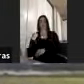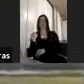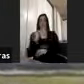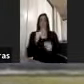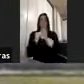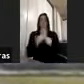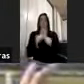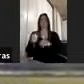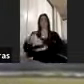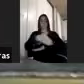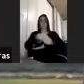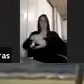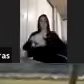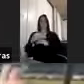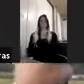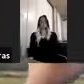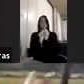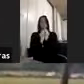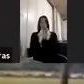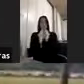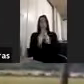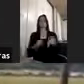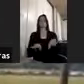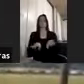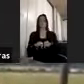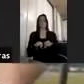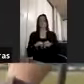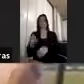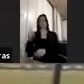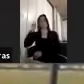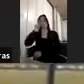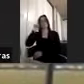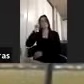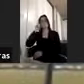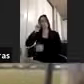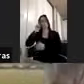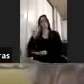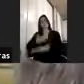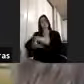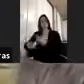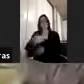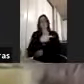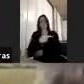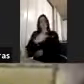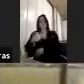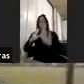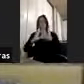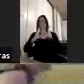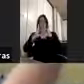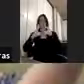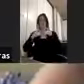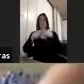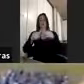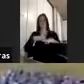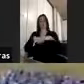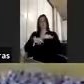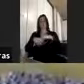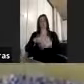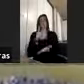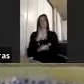continuidade do movimento e todo dia, essa semana vai ter assembleia, nesse horário aqui